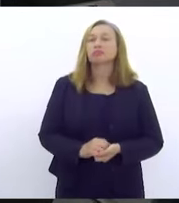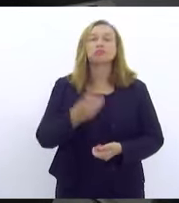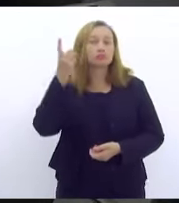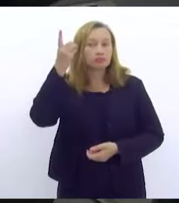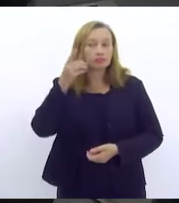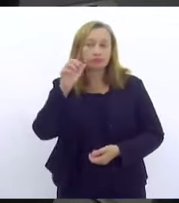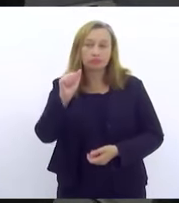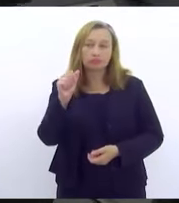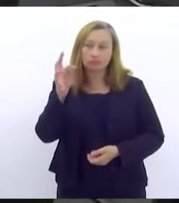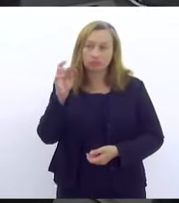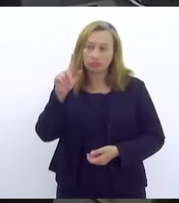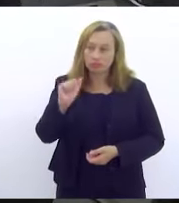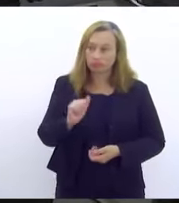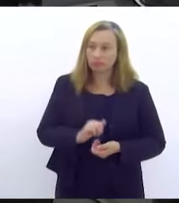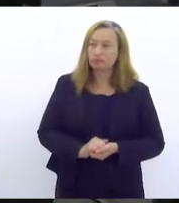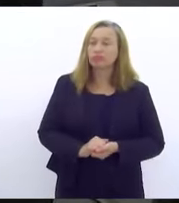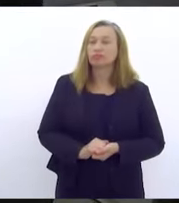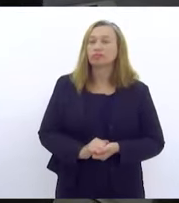Deputado Átila Nunes.